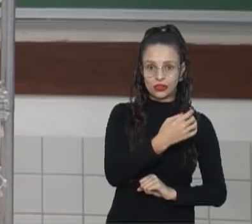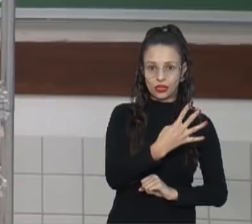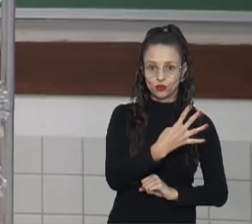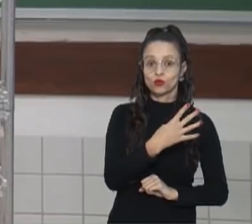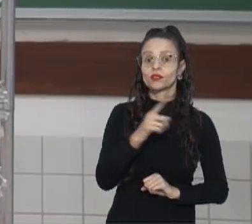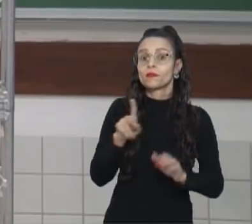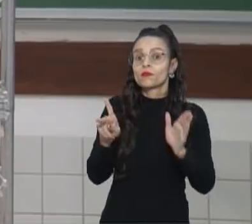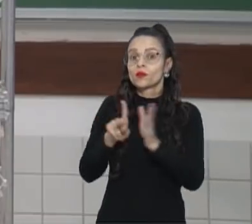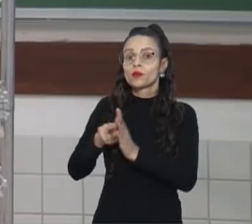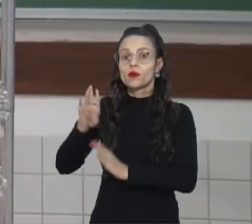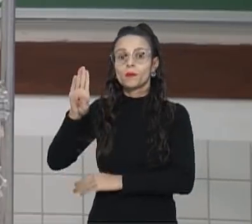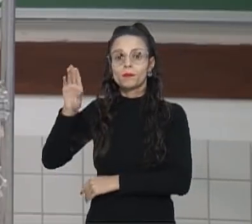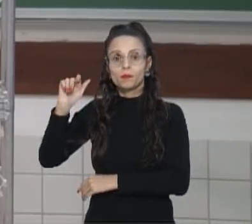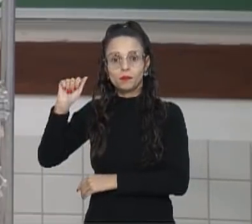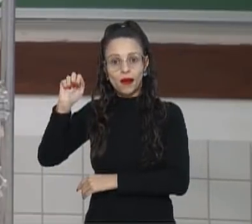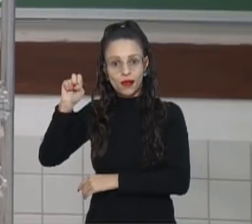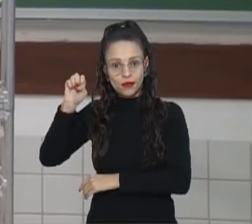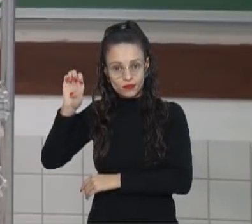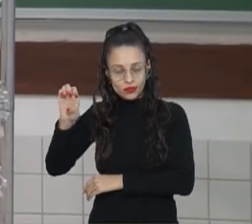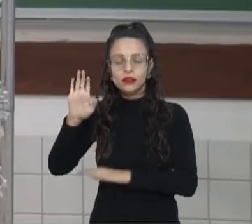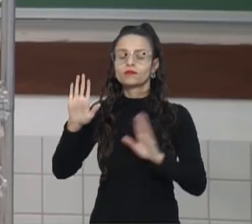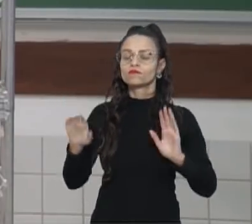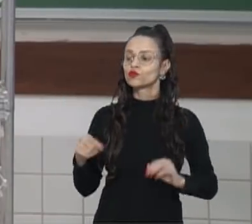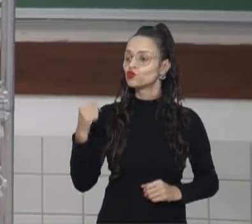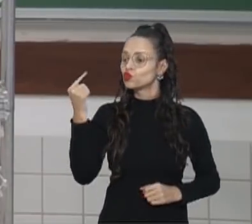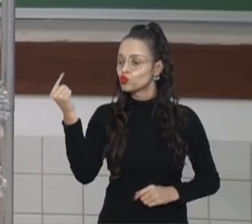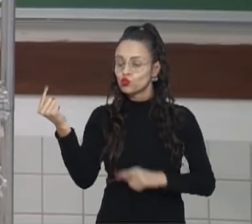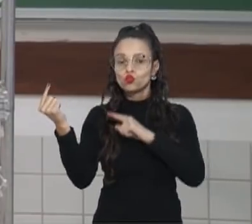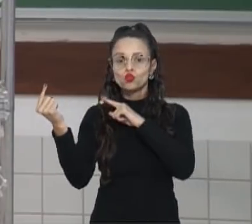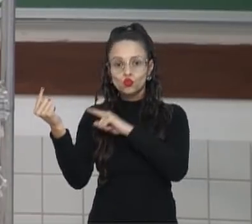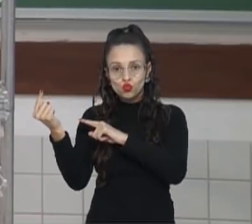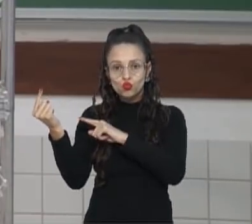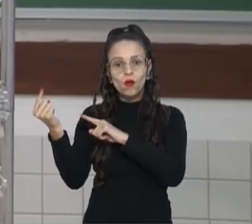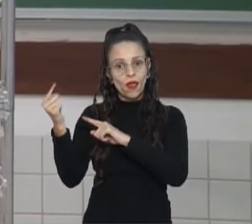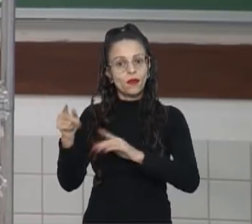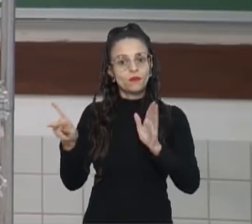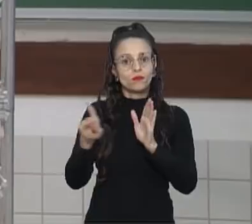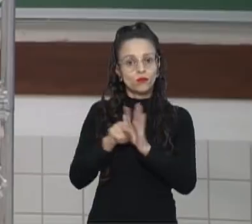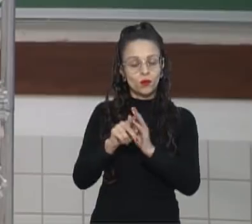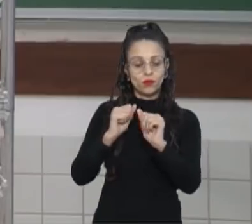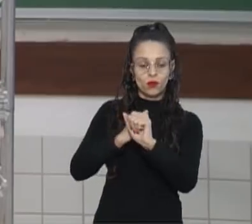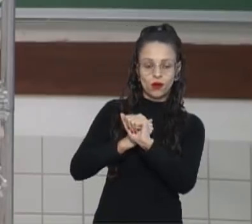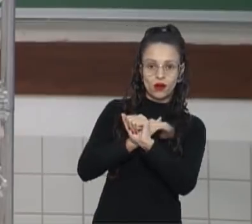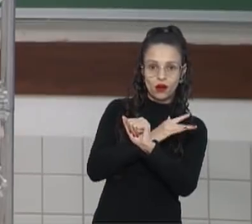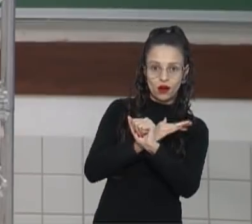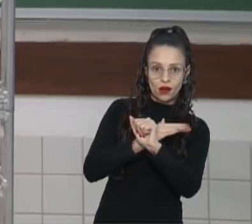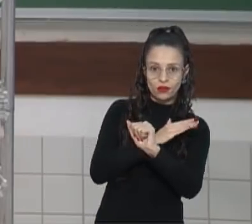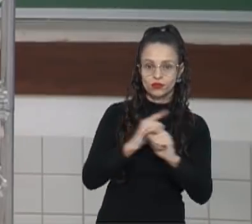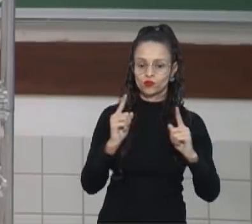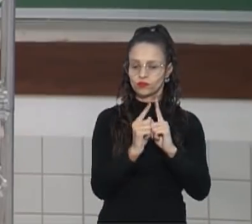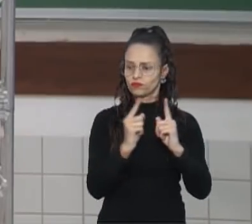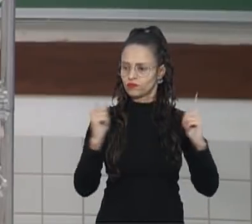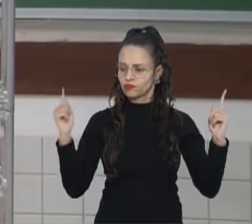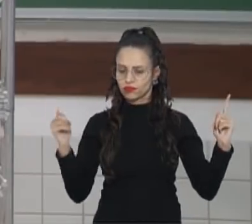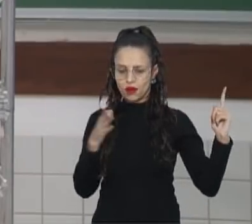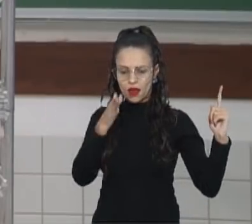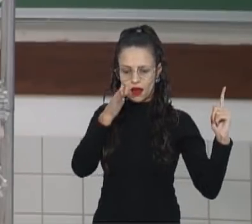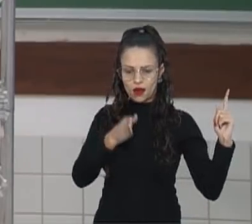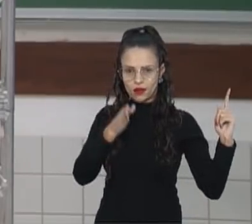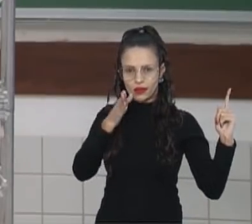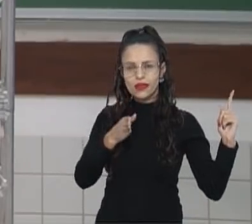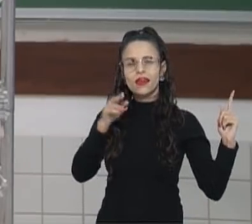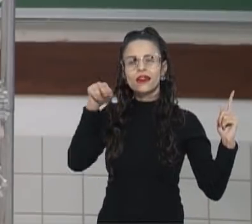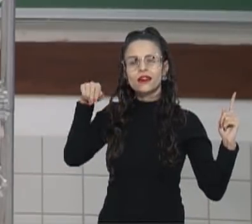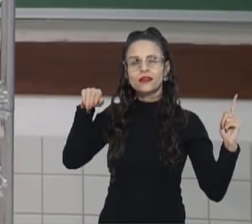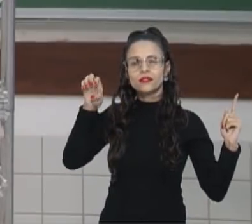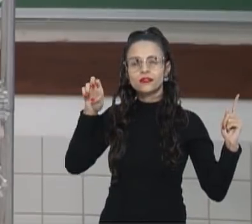de bases. Para o 1 o pH é forte, falando de ácidos. Quando vamos para o meio, neutro. Presta